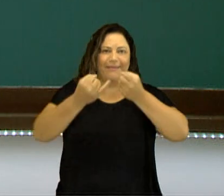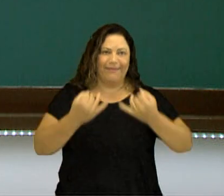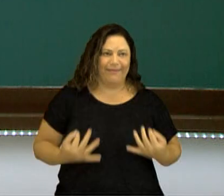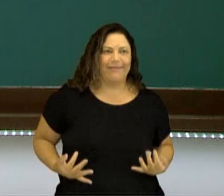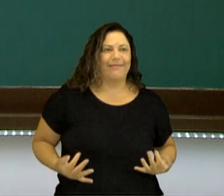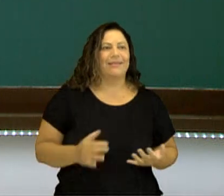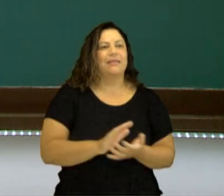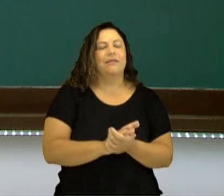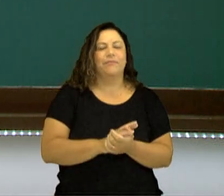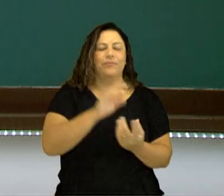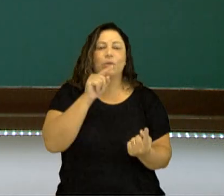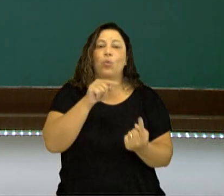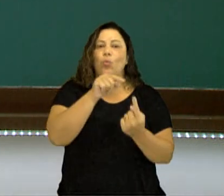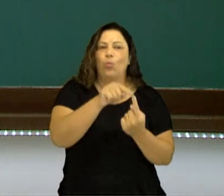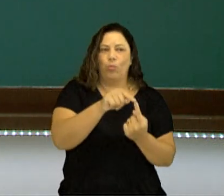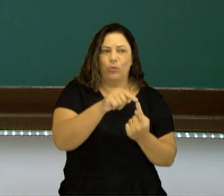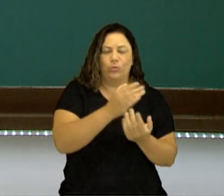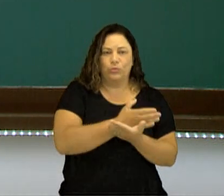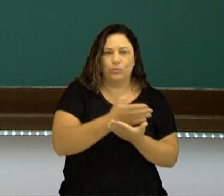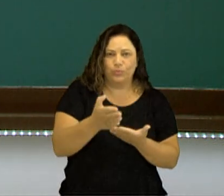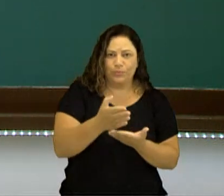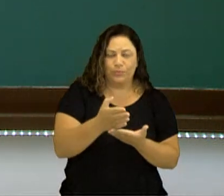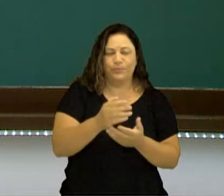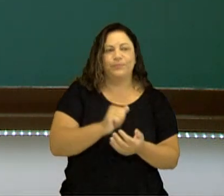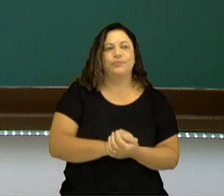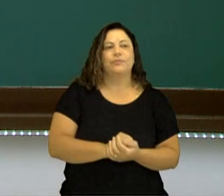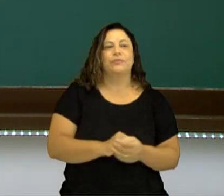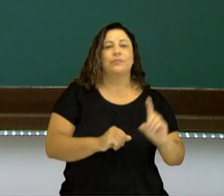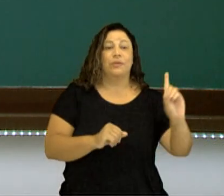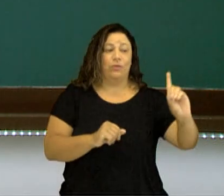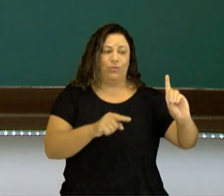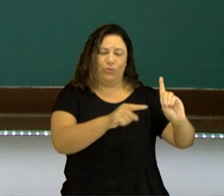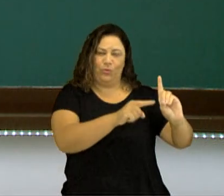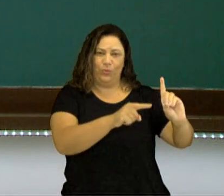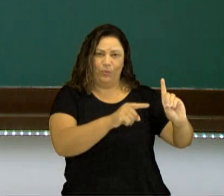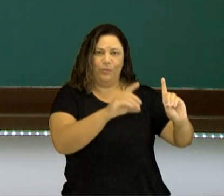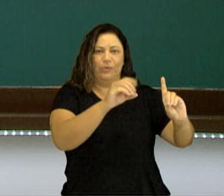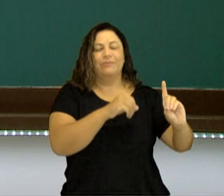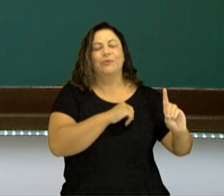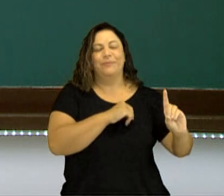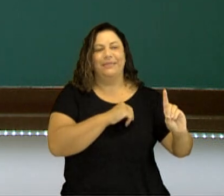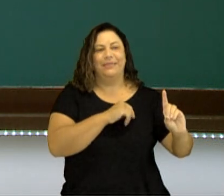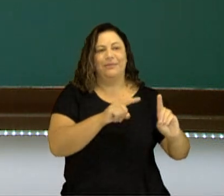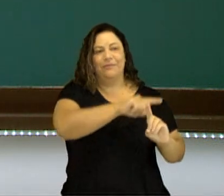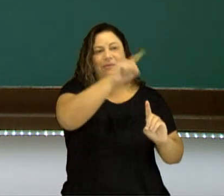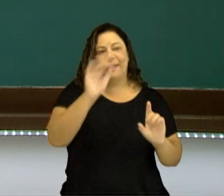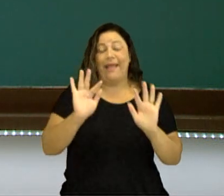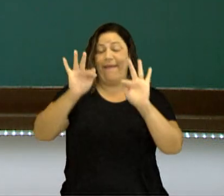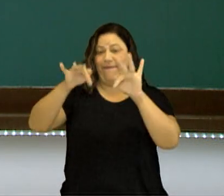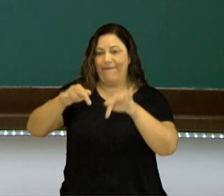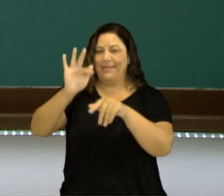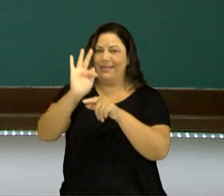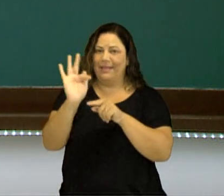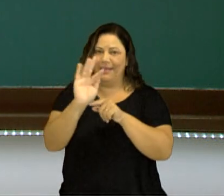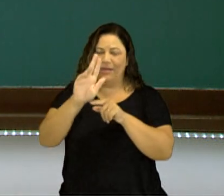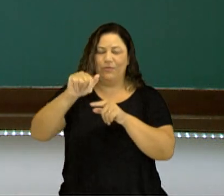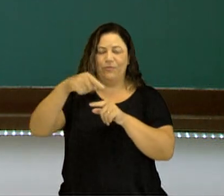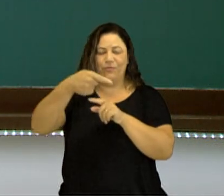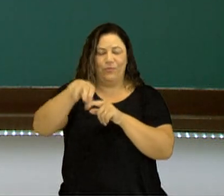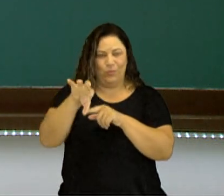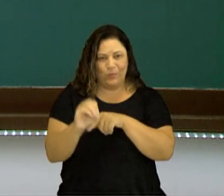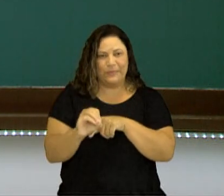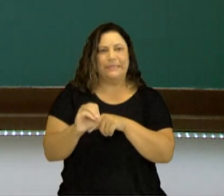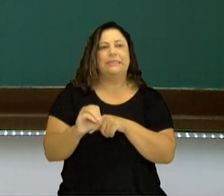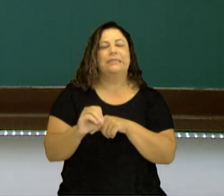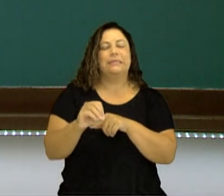nós temos que o ponto de partida, eu vou chamar de domínio, que é um conjunto numérico. A finalidade é a função que eu vou